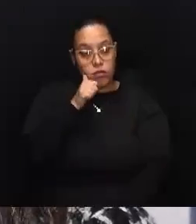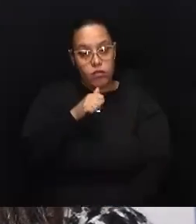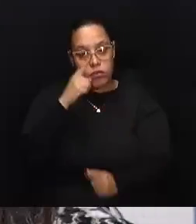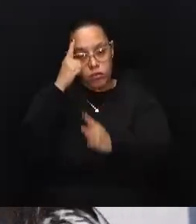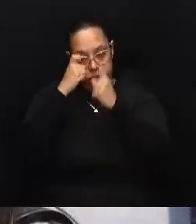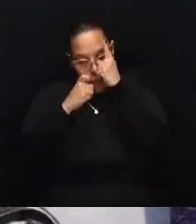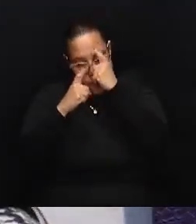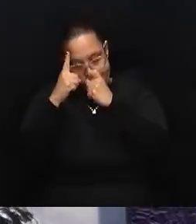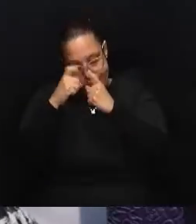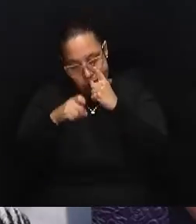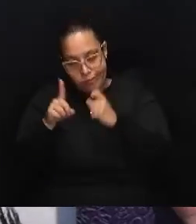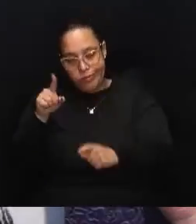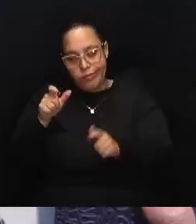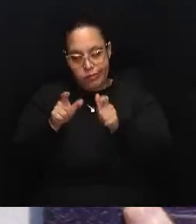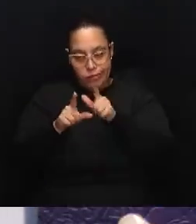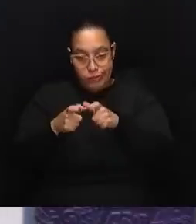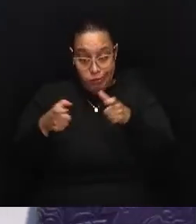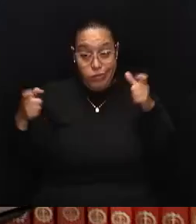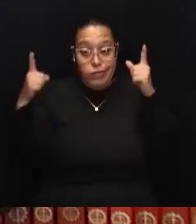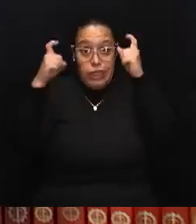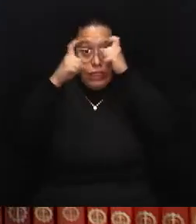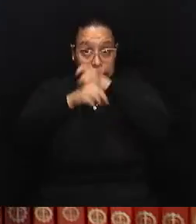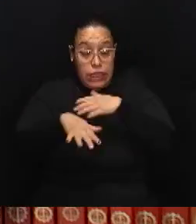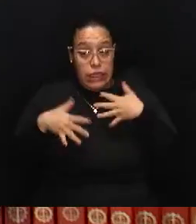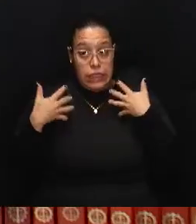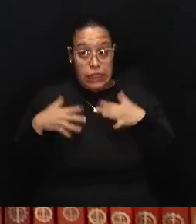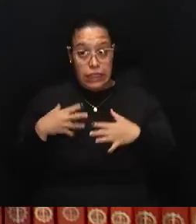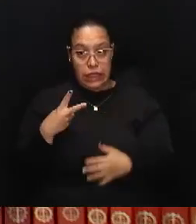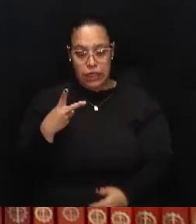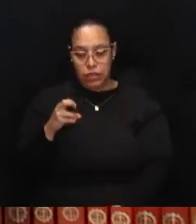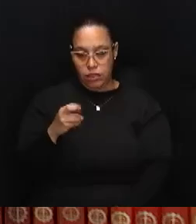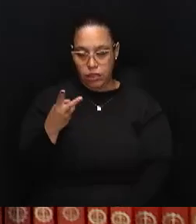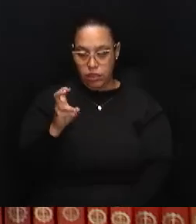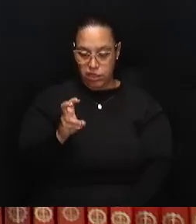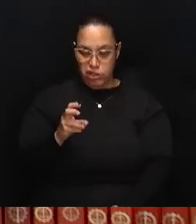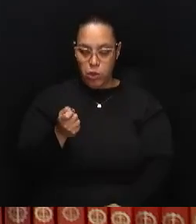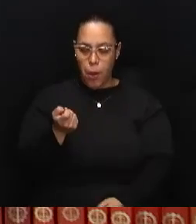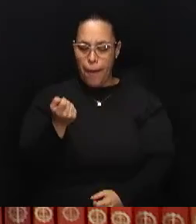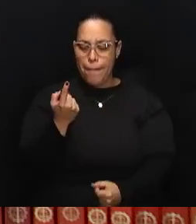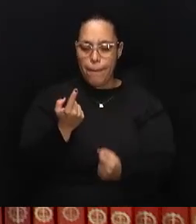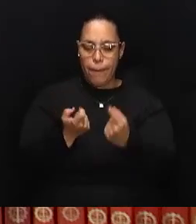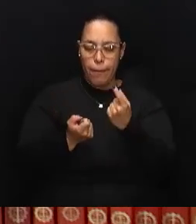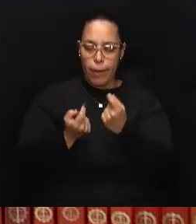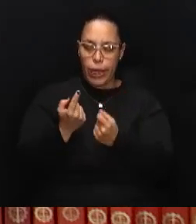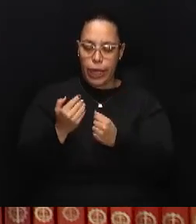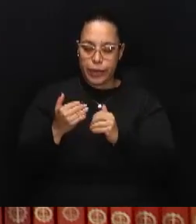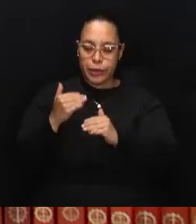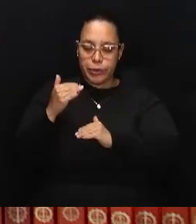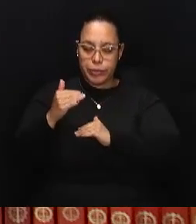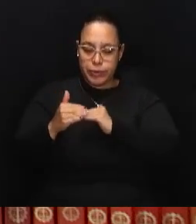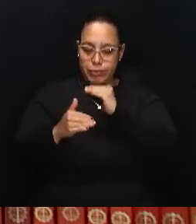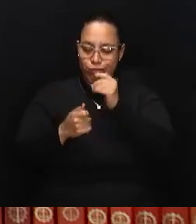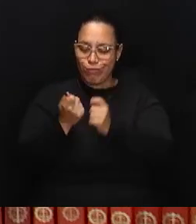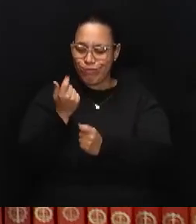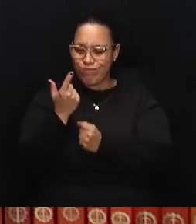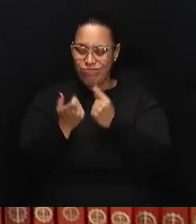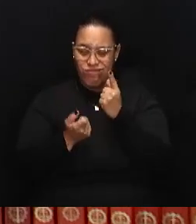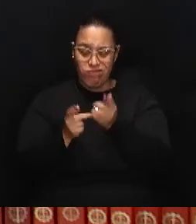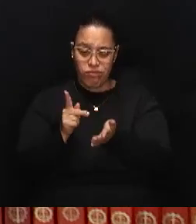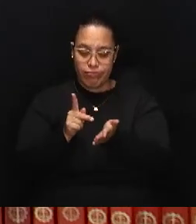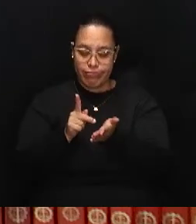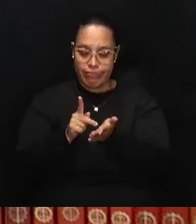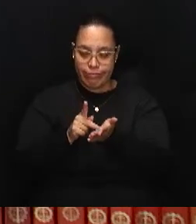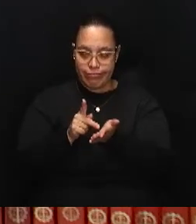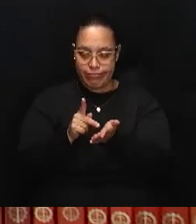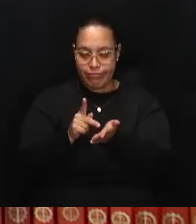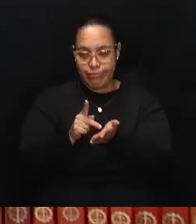violência ainda é o maior desafio. 2025, pouco andou-se, pouco